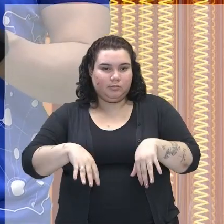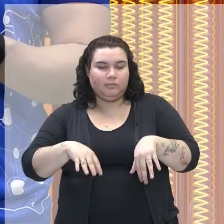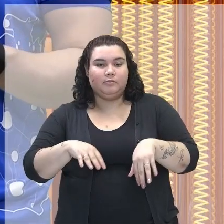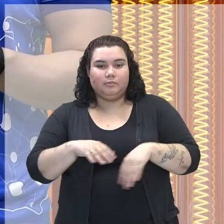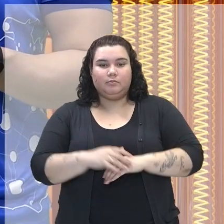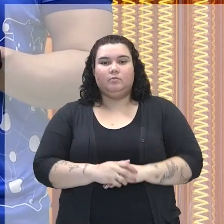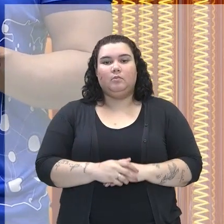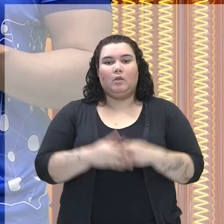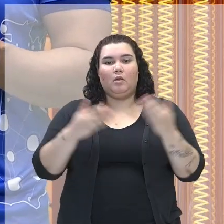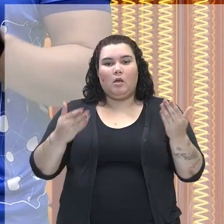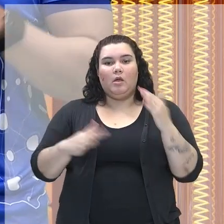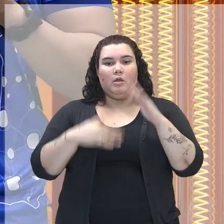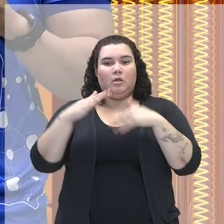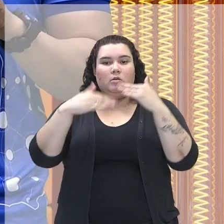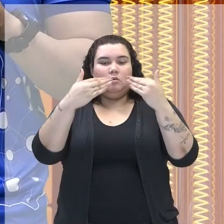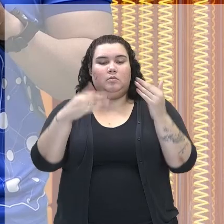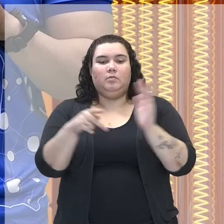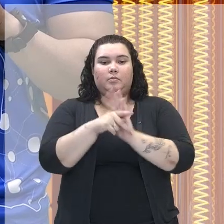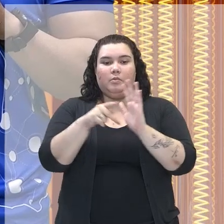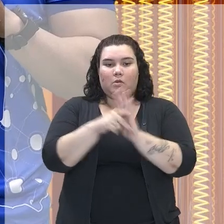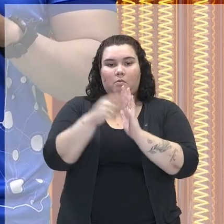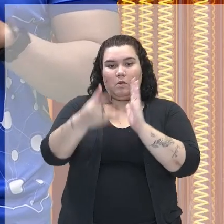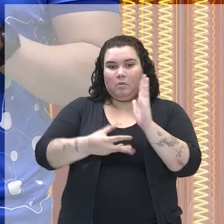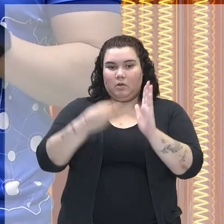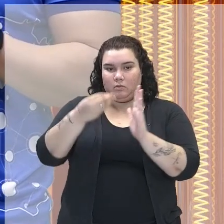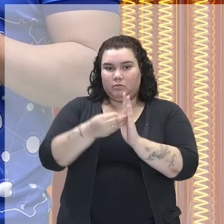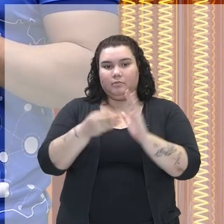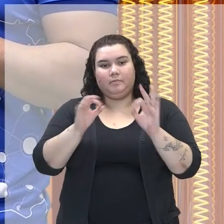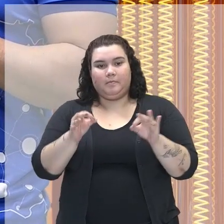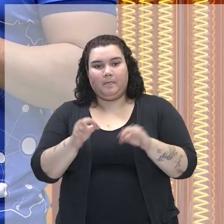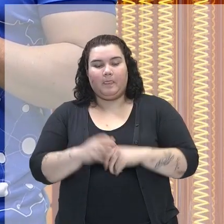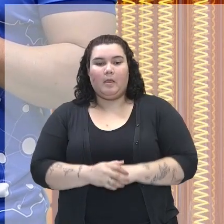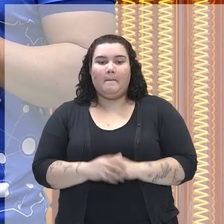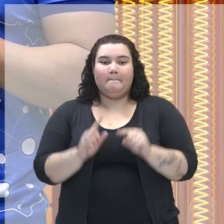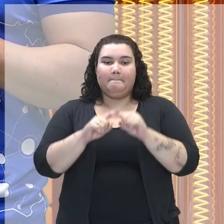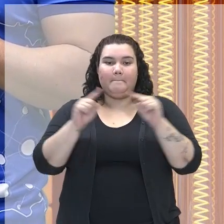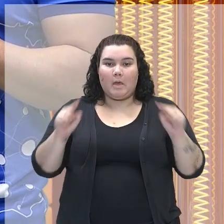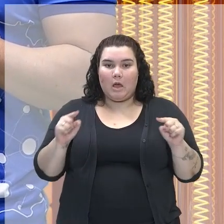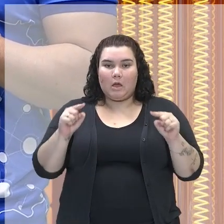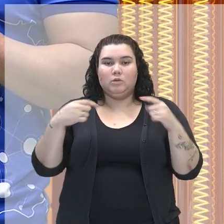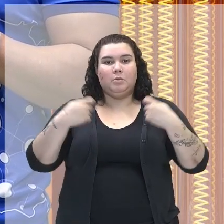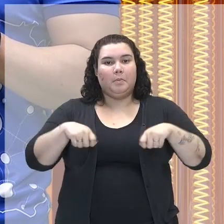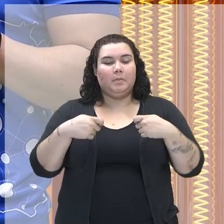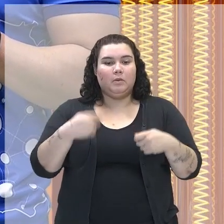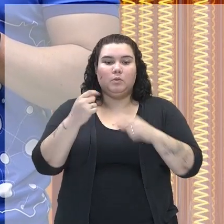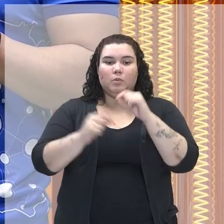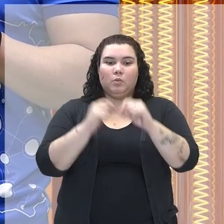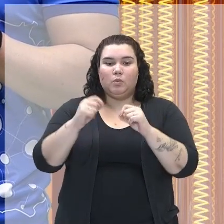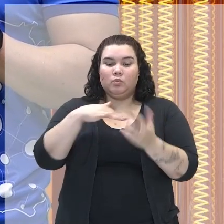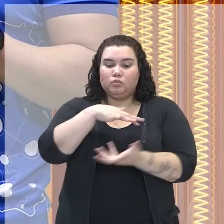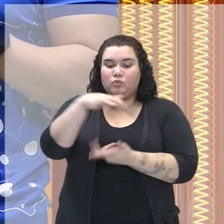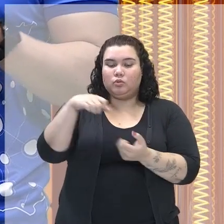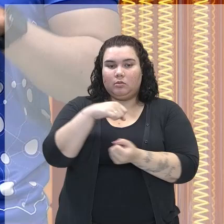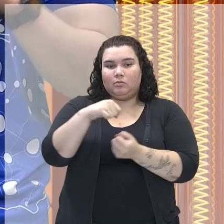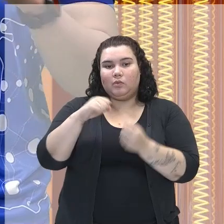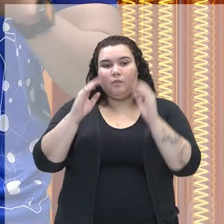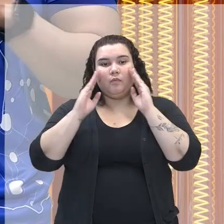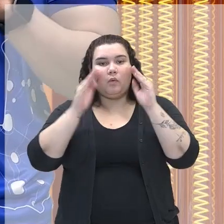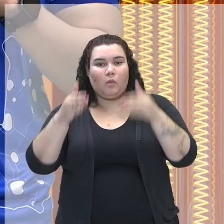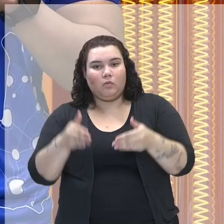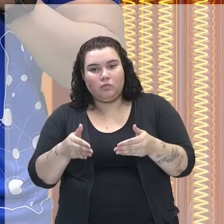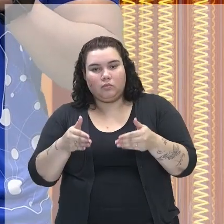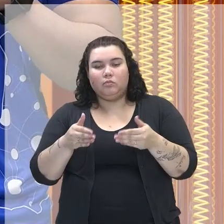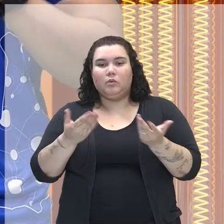importante para o desenvolvimento da região amazônica. Mas a gente tem que fazer isso, tá, turma, de forma sustentável, certo? Não dá